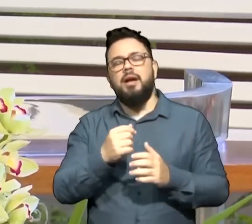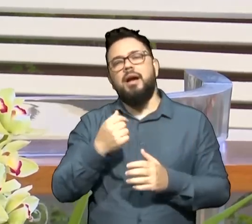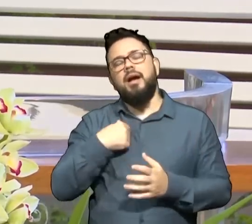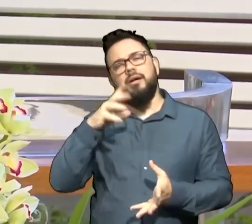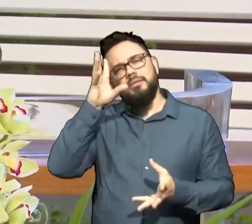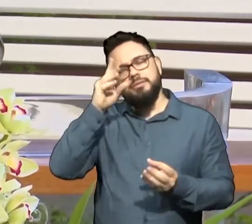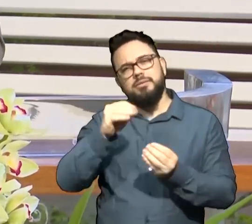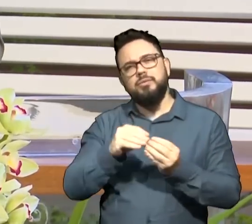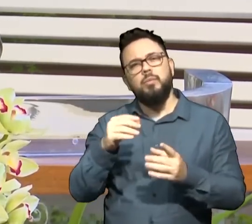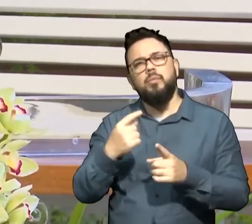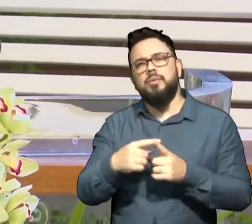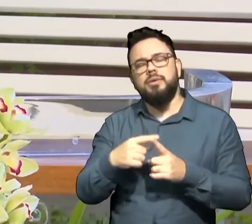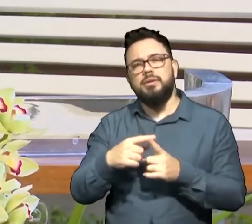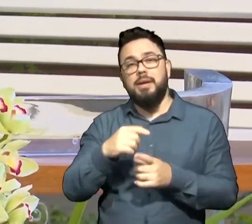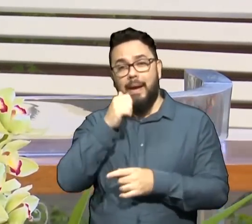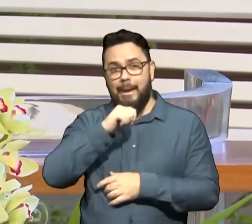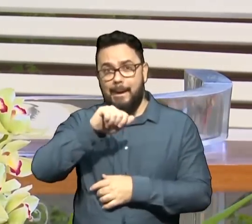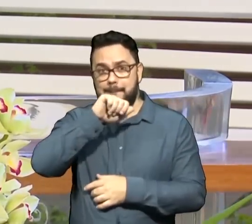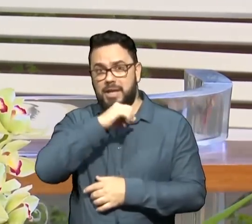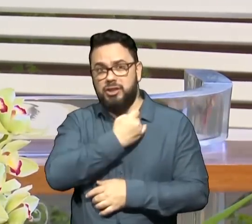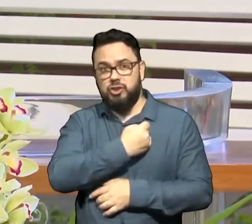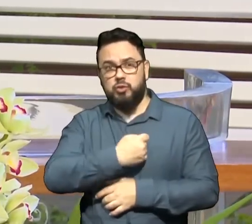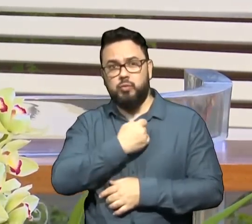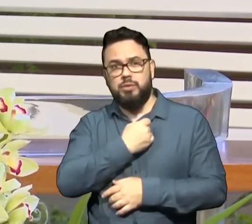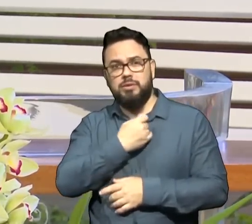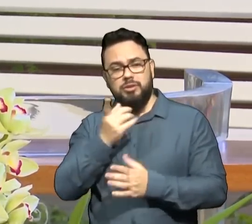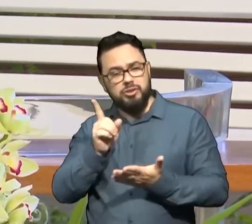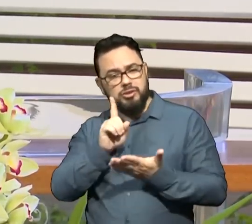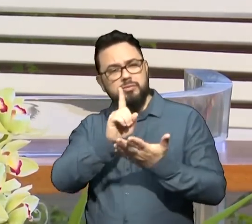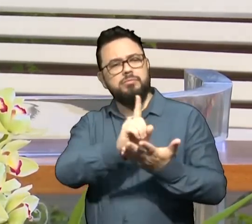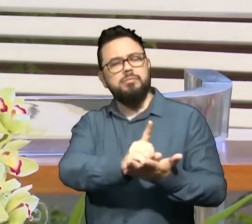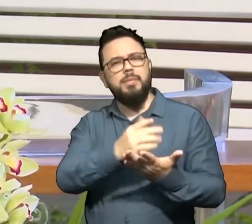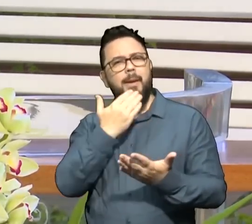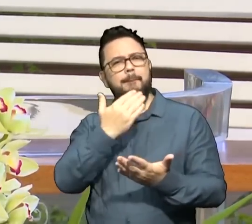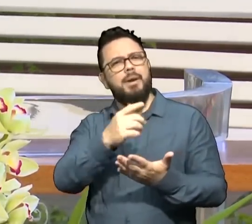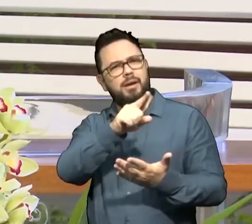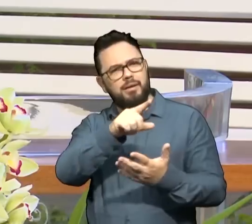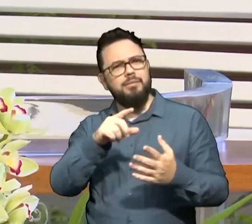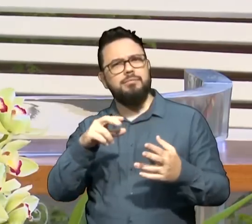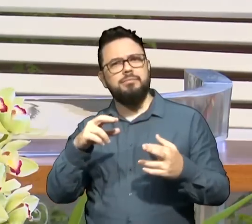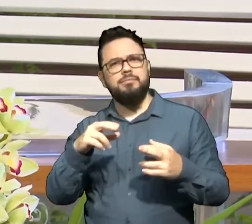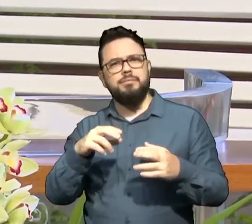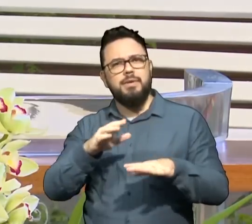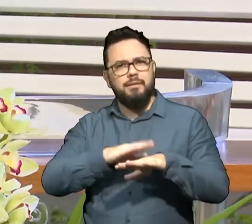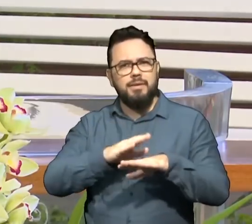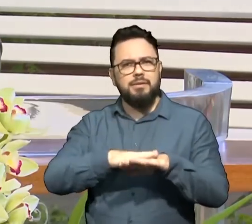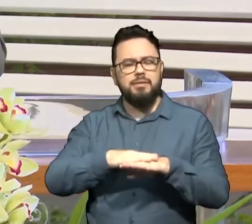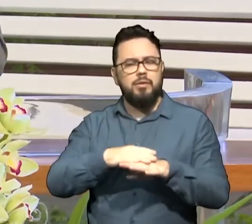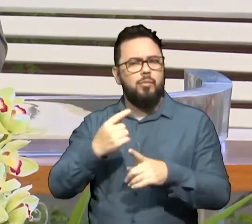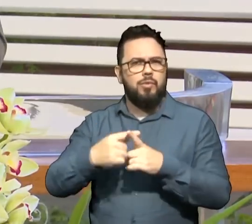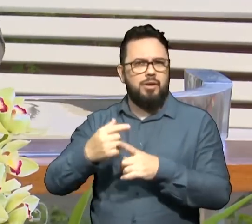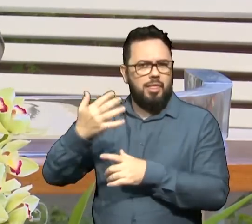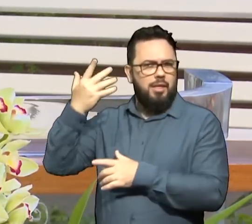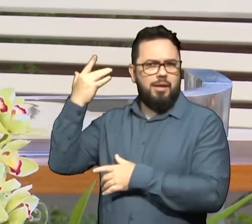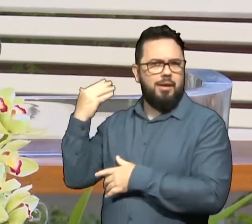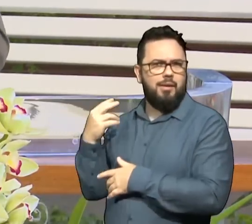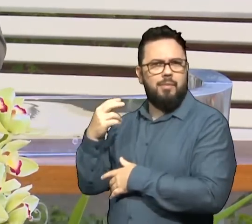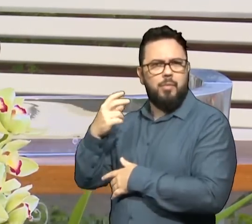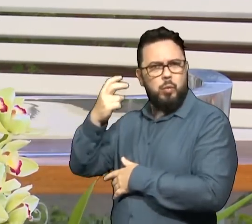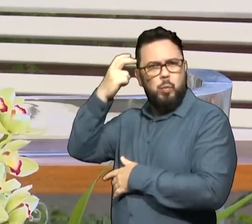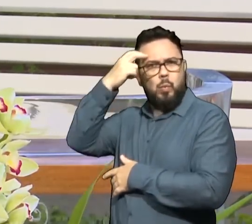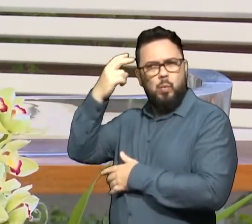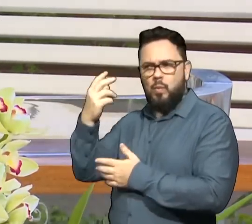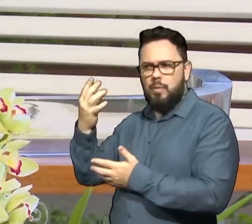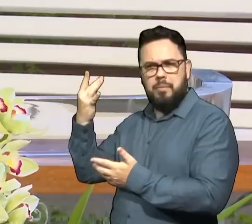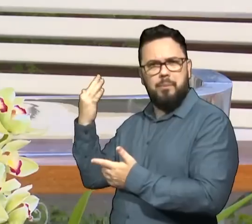João chegou com tanta petulância sobre o Messias pela cultura do antigo Oriente Médio uma mulher não chegaria um Rabino assim com